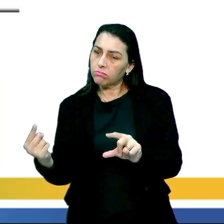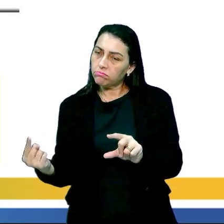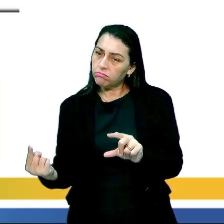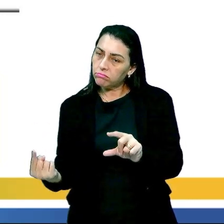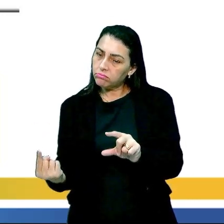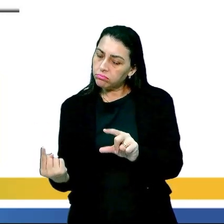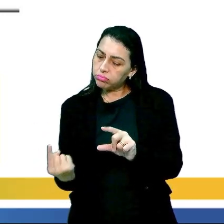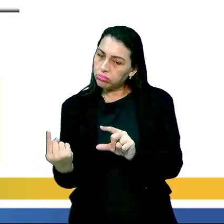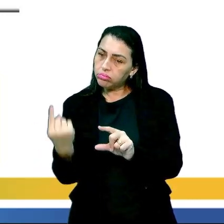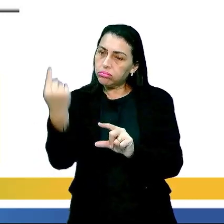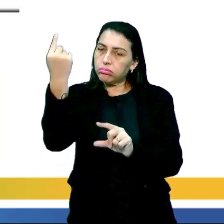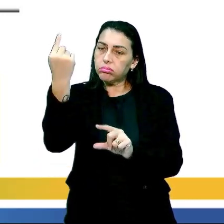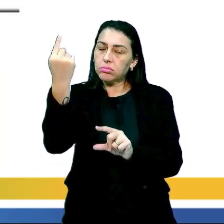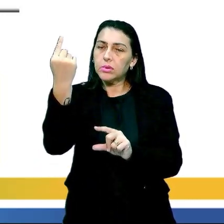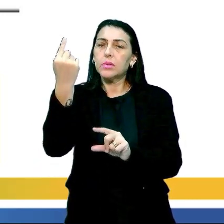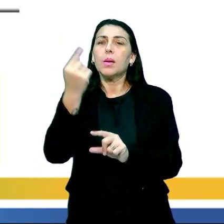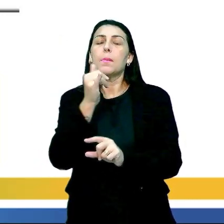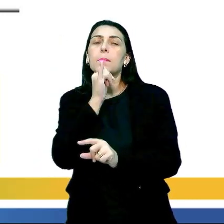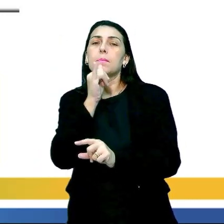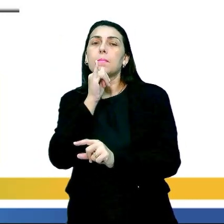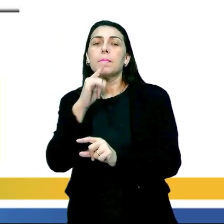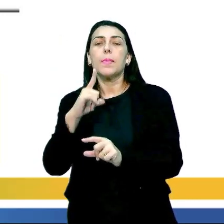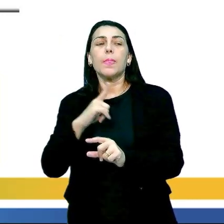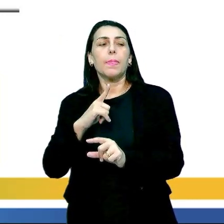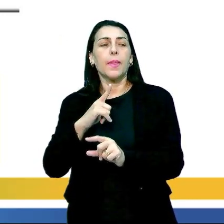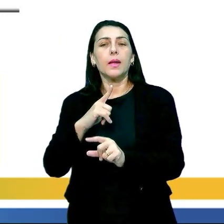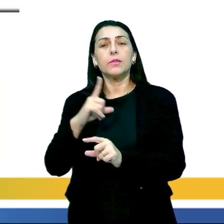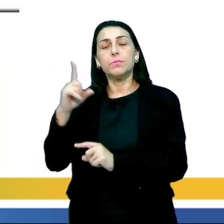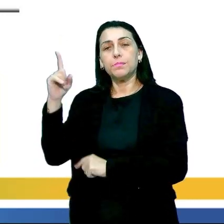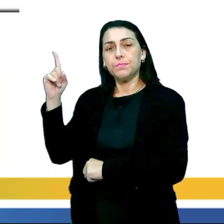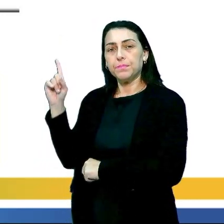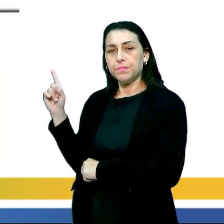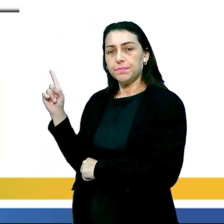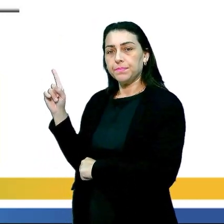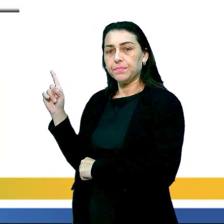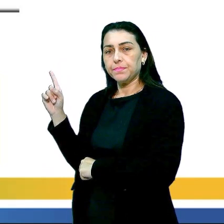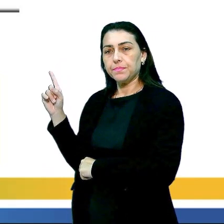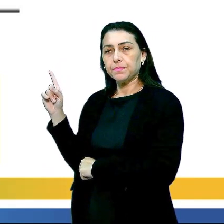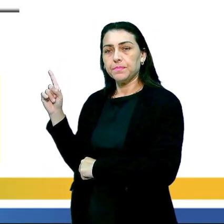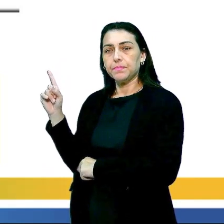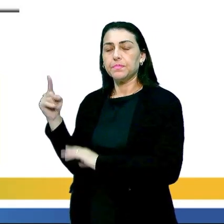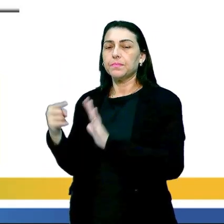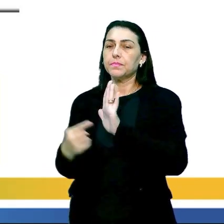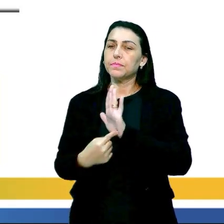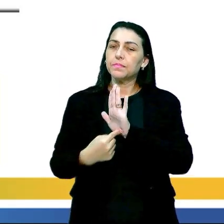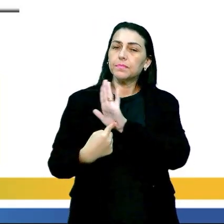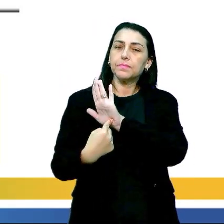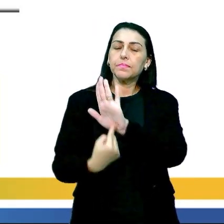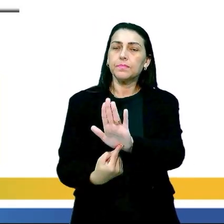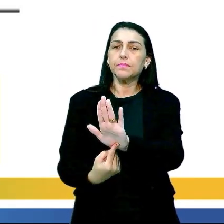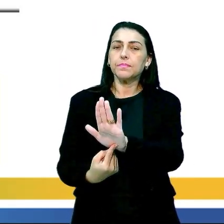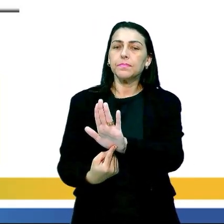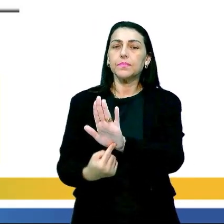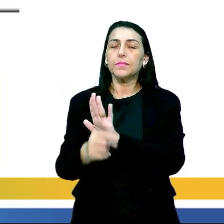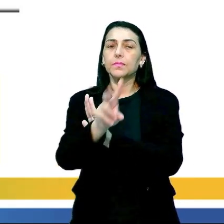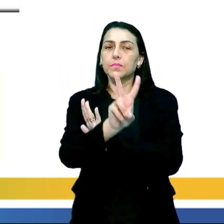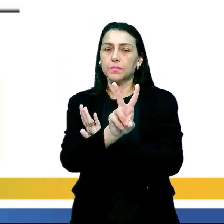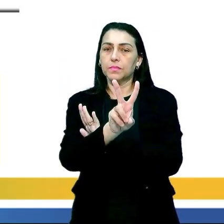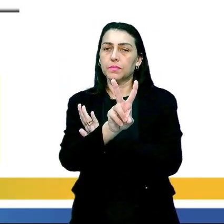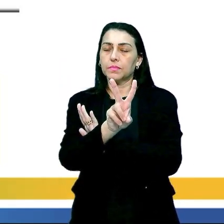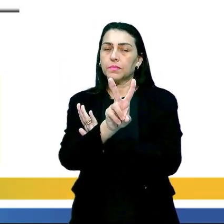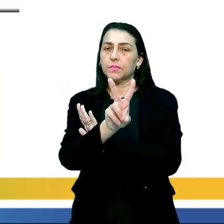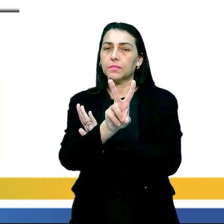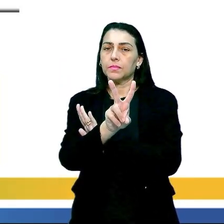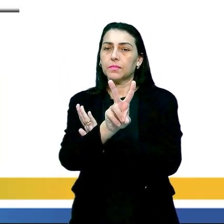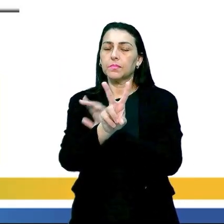Por exemplo, a gente tem um esqueminha com uma imagem que mostra dois pontos.